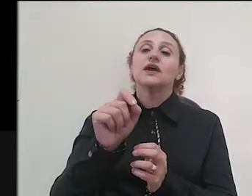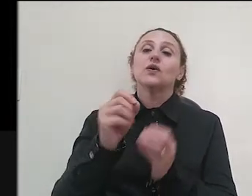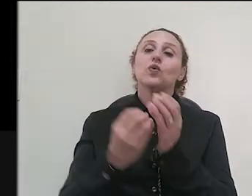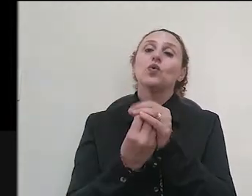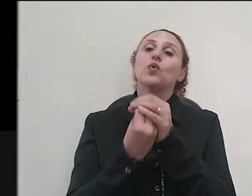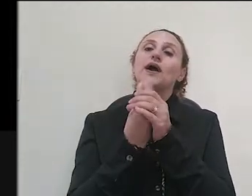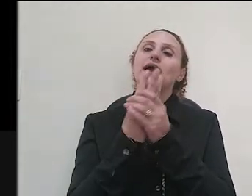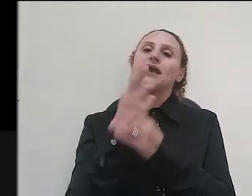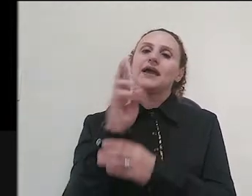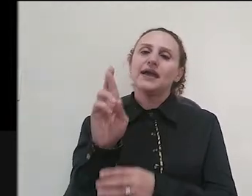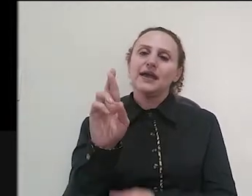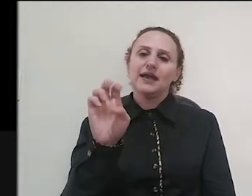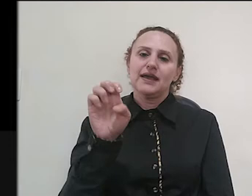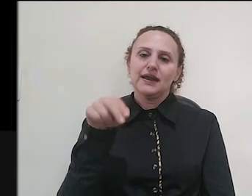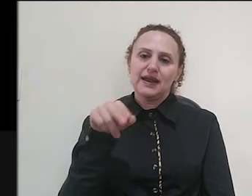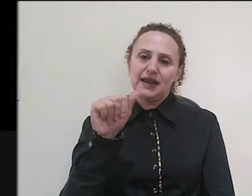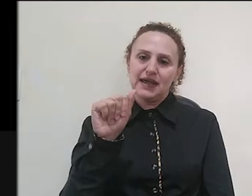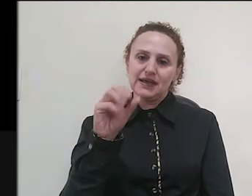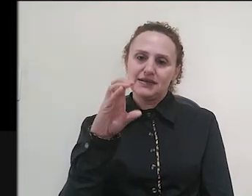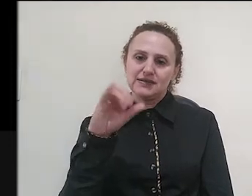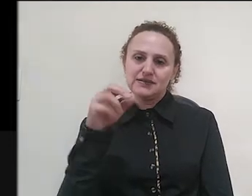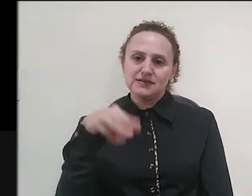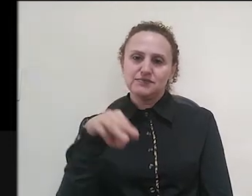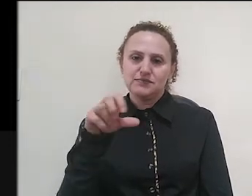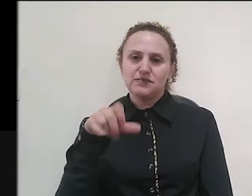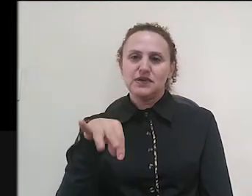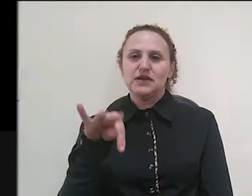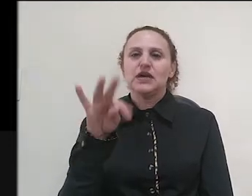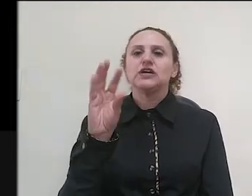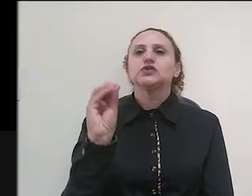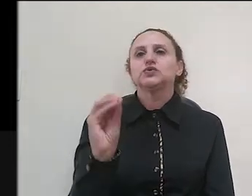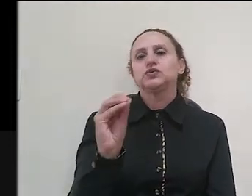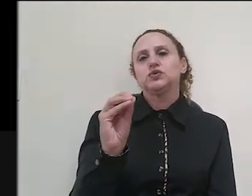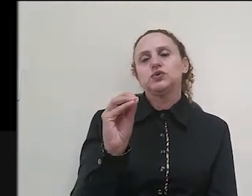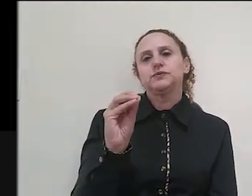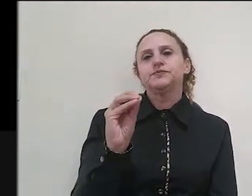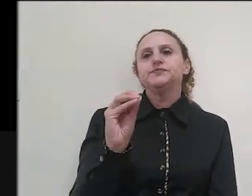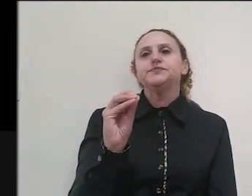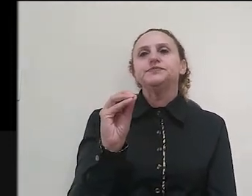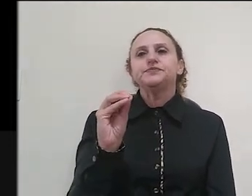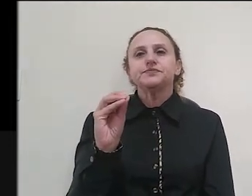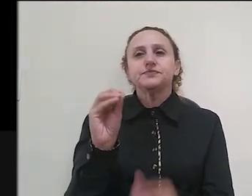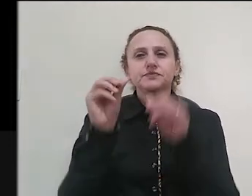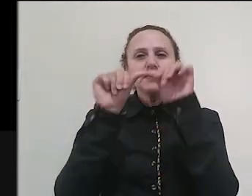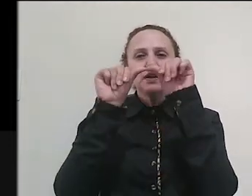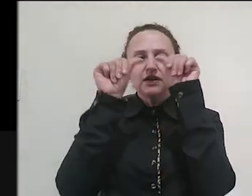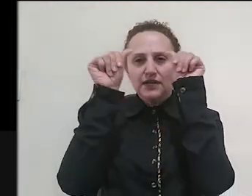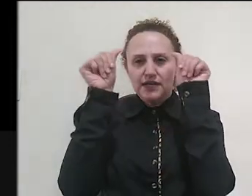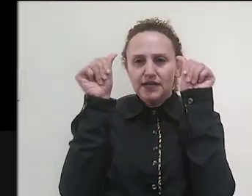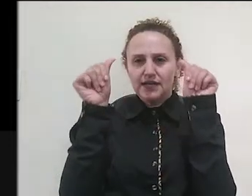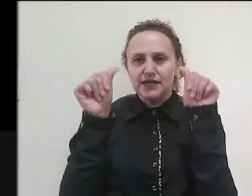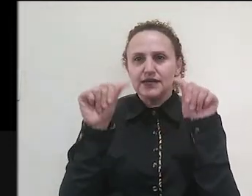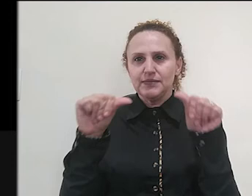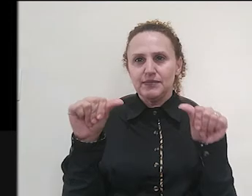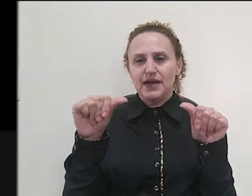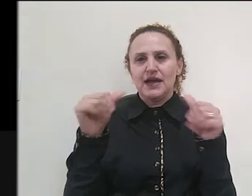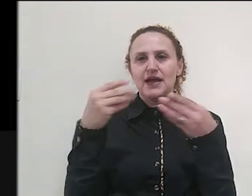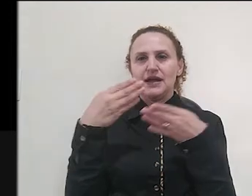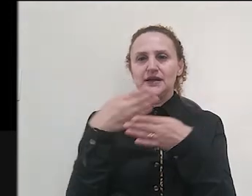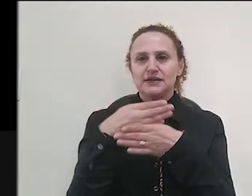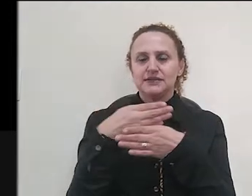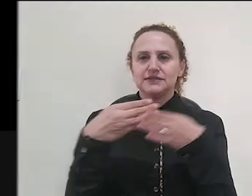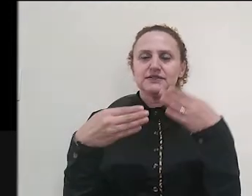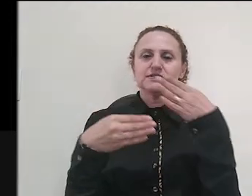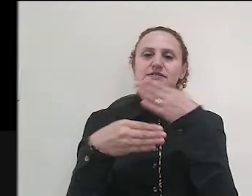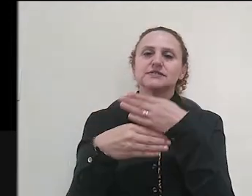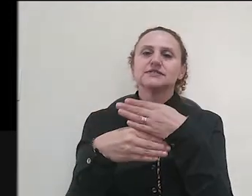fomentar a ciência, né, o pensamento científico. Um deles é o Da Vinci, vai fazer vários estudos, vai pensar em várias engenhocas, ainda hoje o